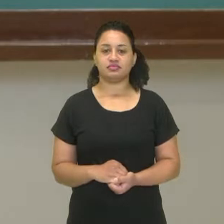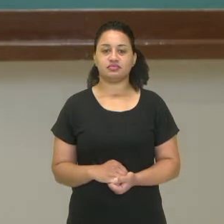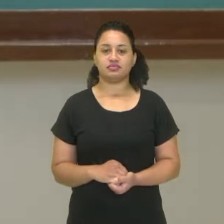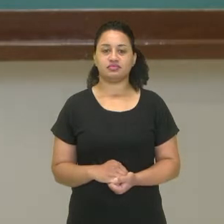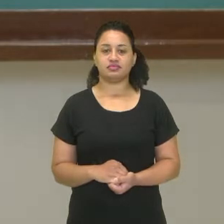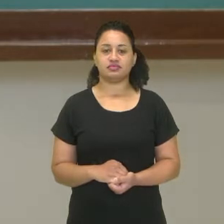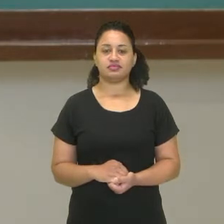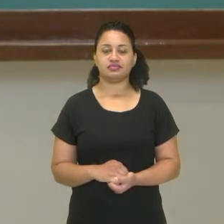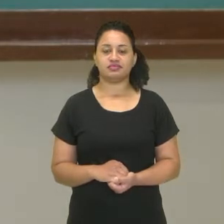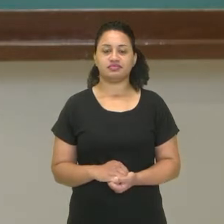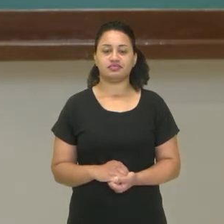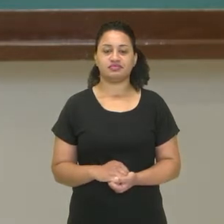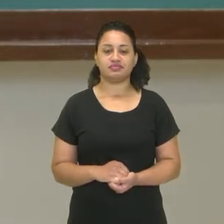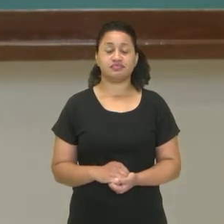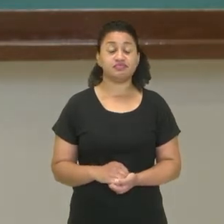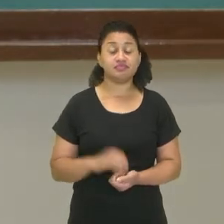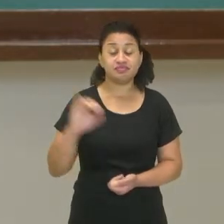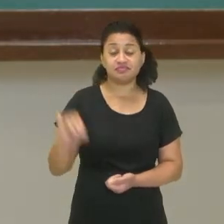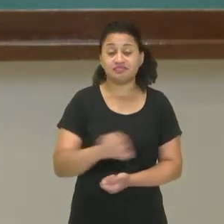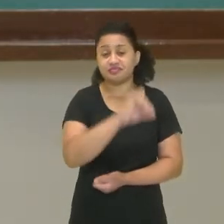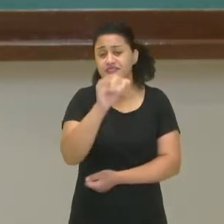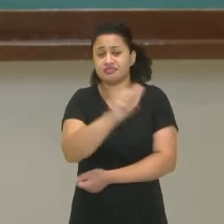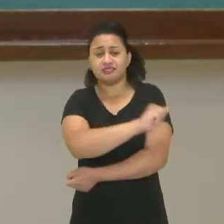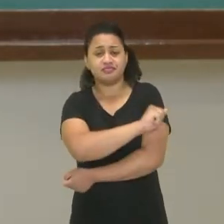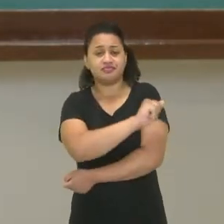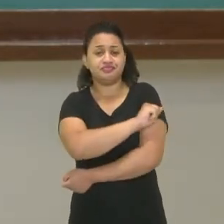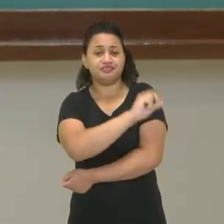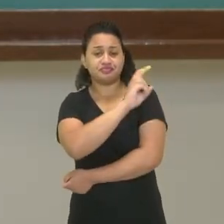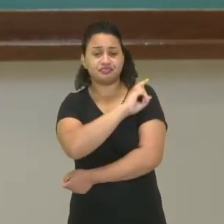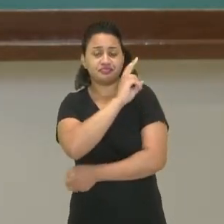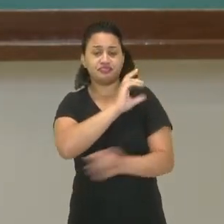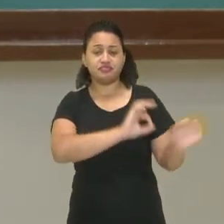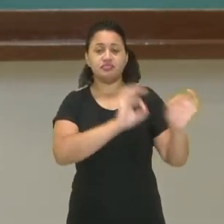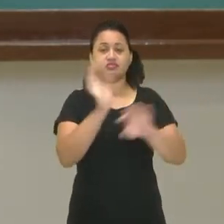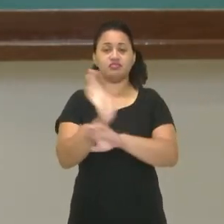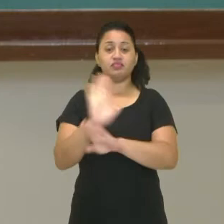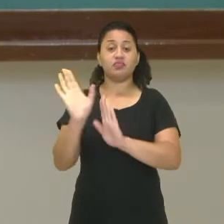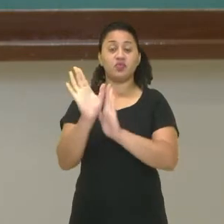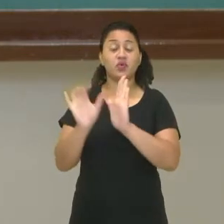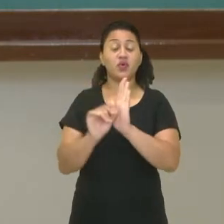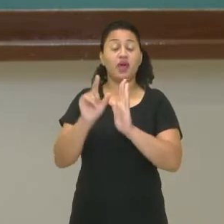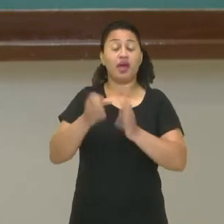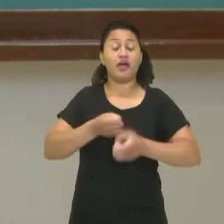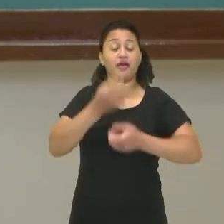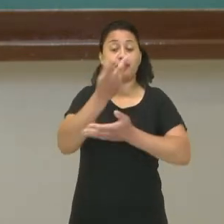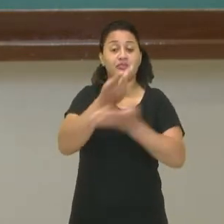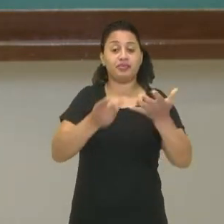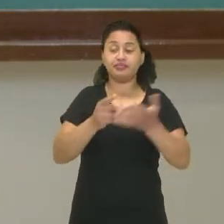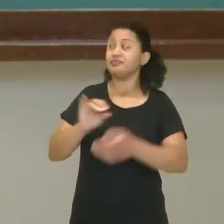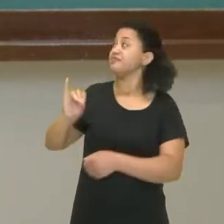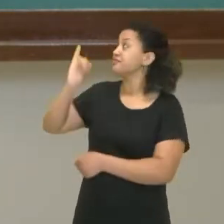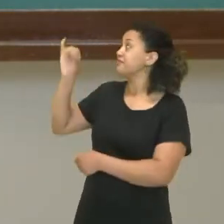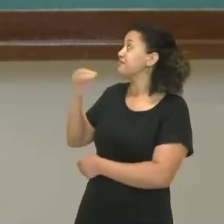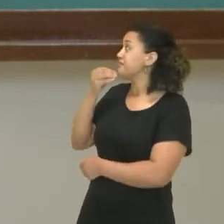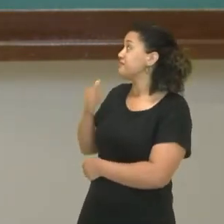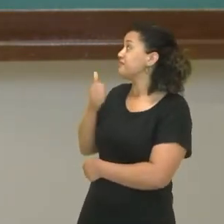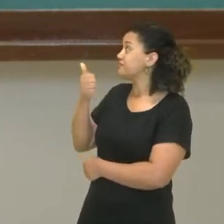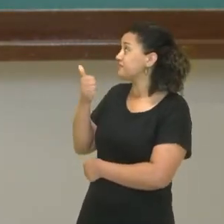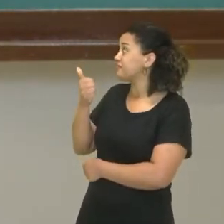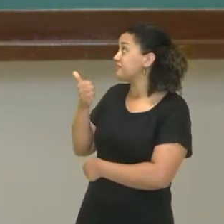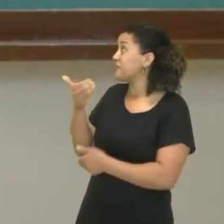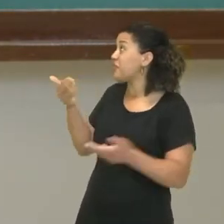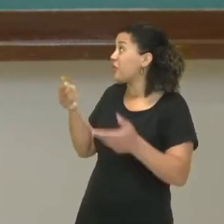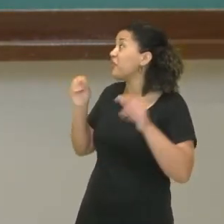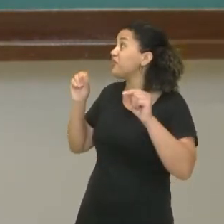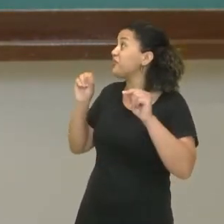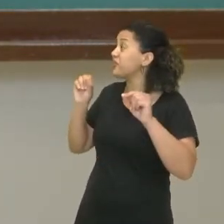Olá, estudantes da segunda série. Nesse vídeo vamos falar sobre poema. Olá, Jéssica querida, tudo bem? Qual é a nossa palavra